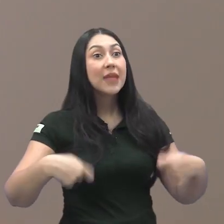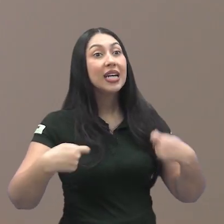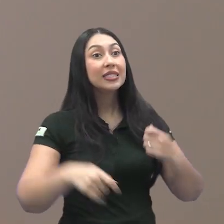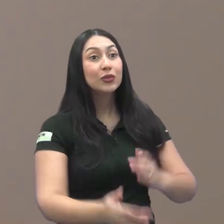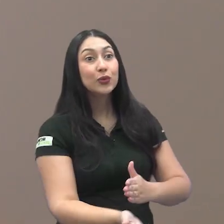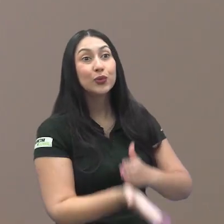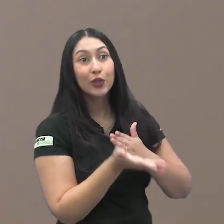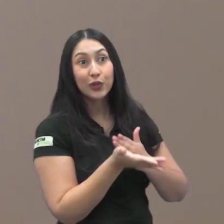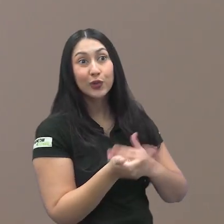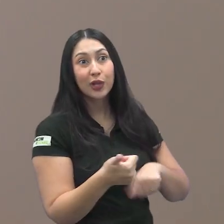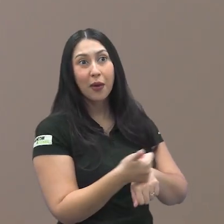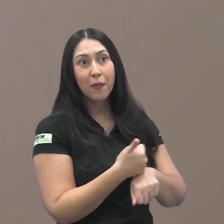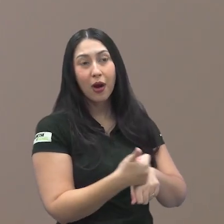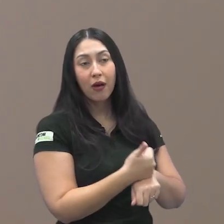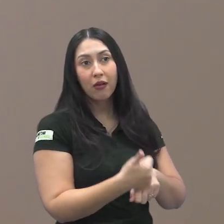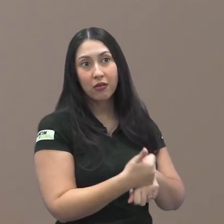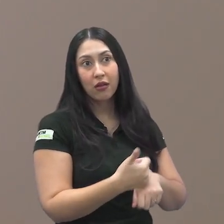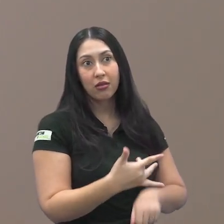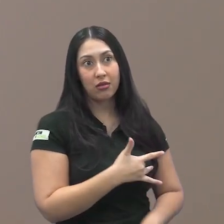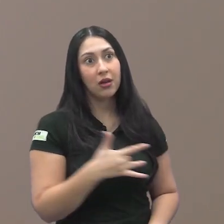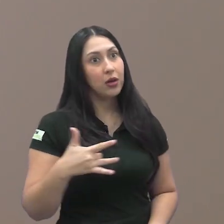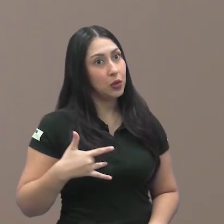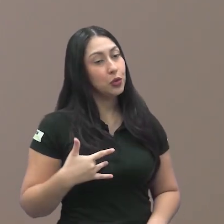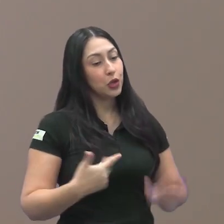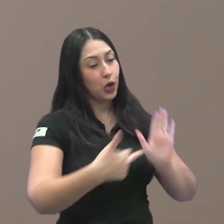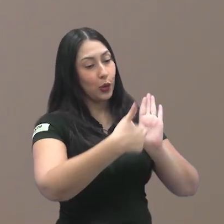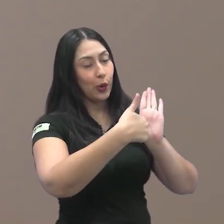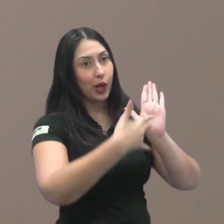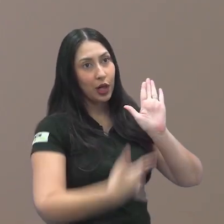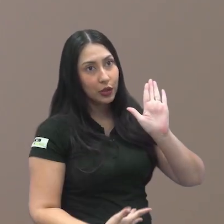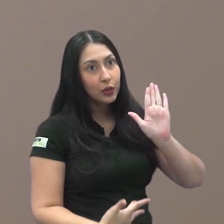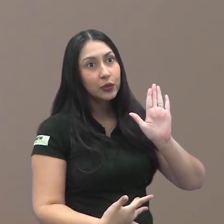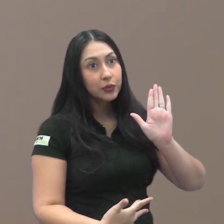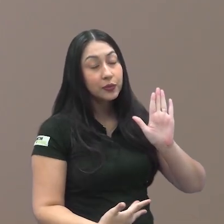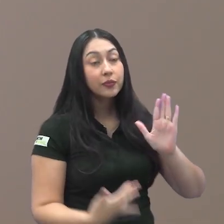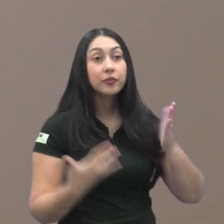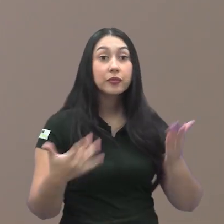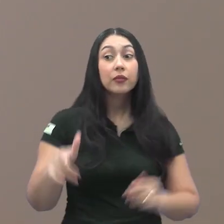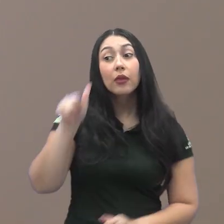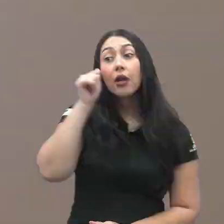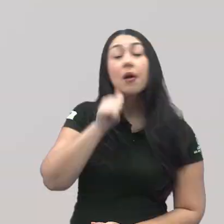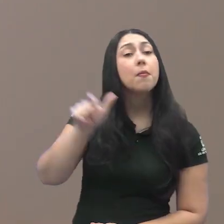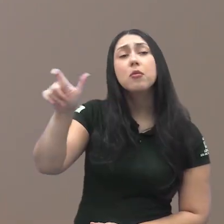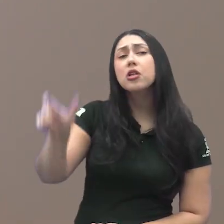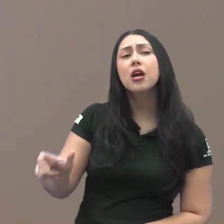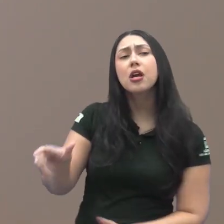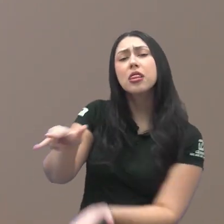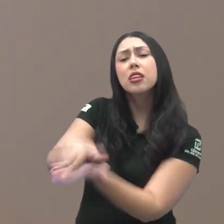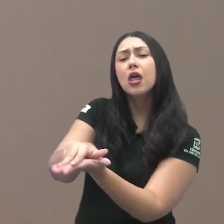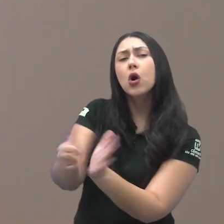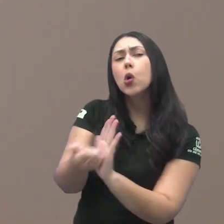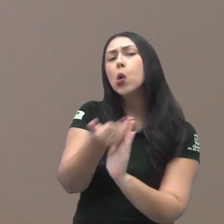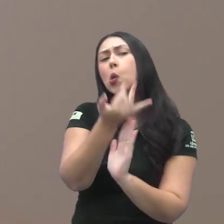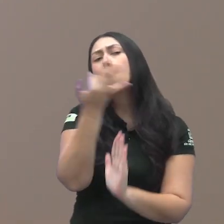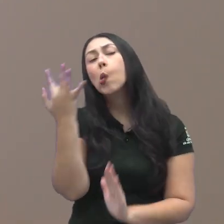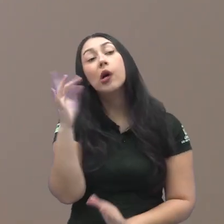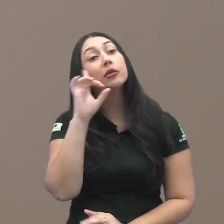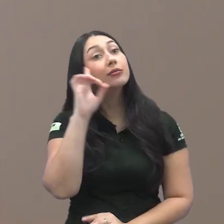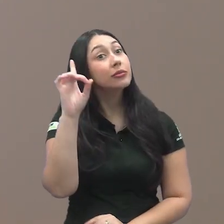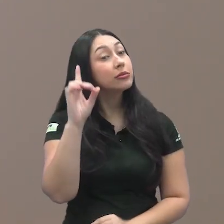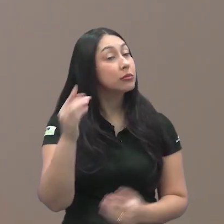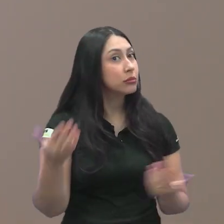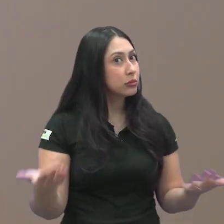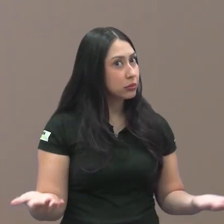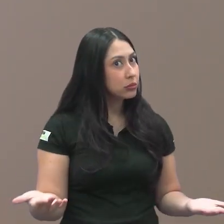preciso um pronunciamento oficial do hospital, um relatório médico sobre como que ela está. Essa mulher vai ficar quanto tempo lá no